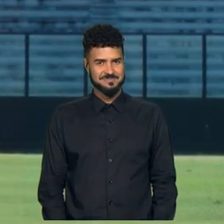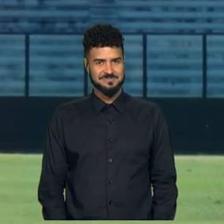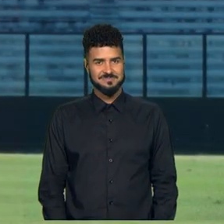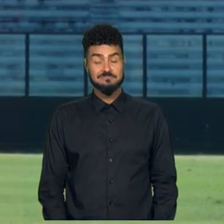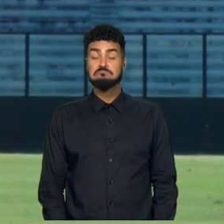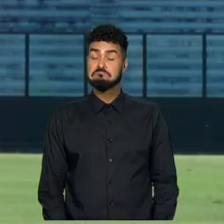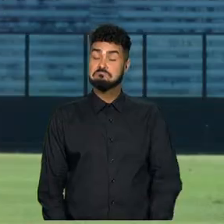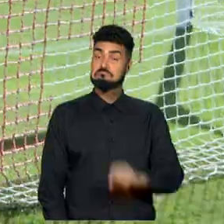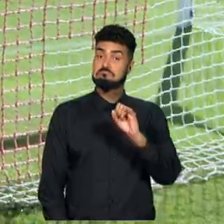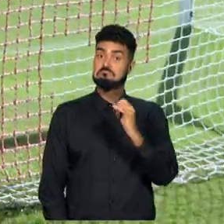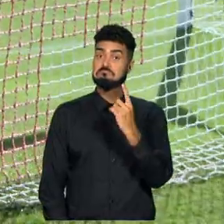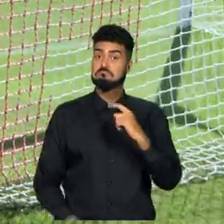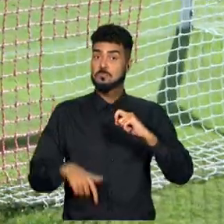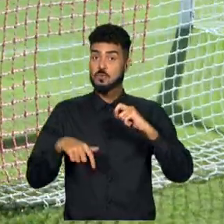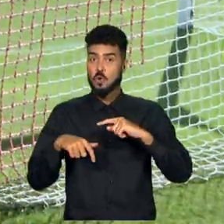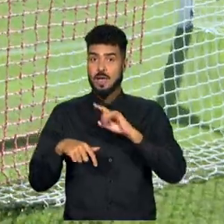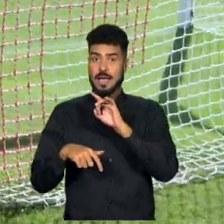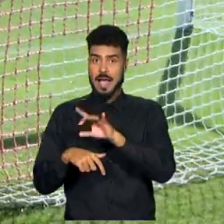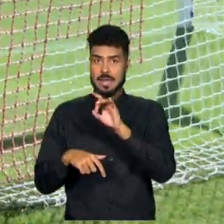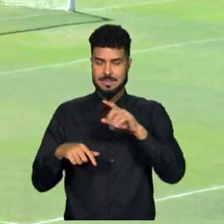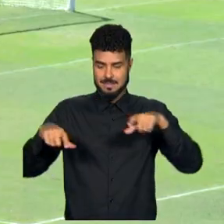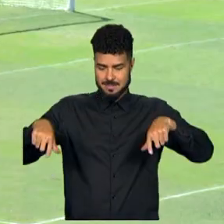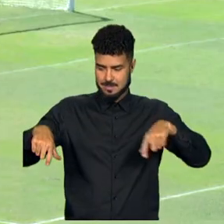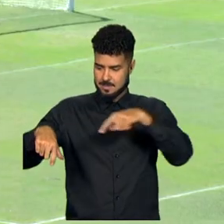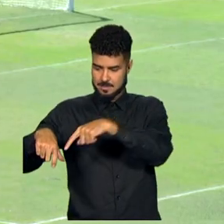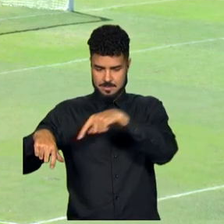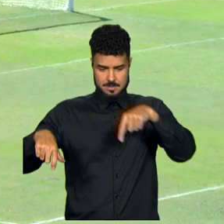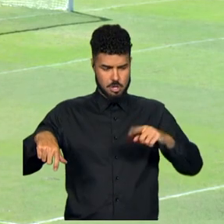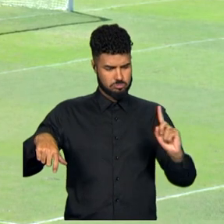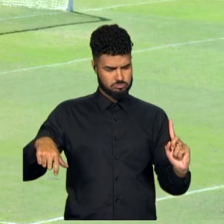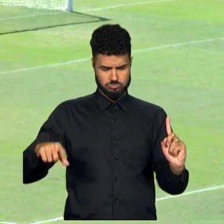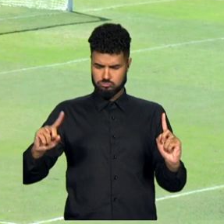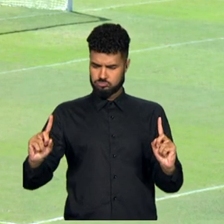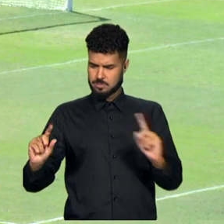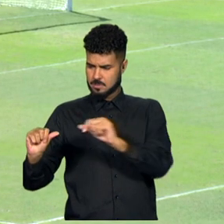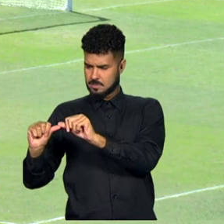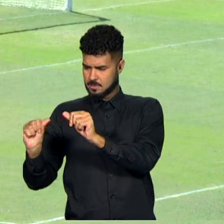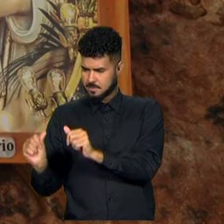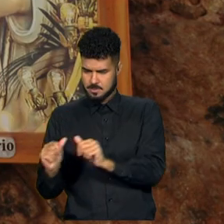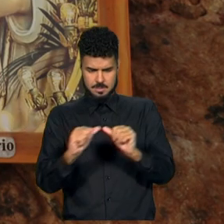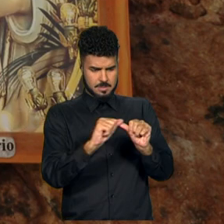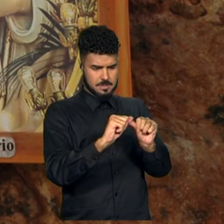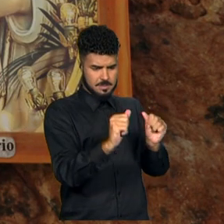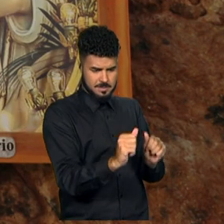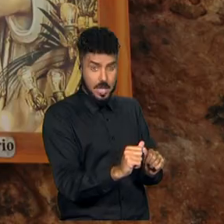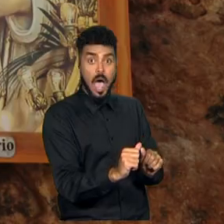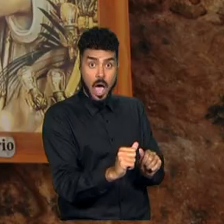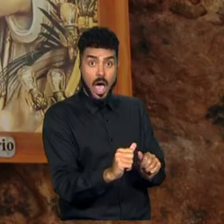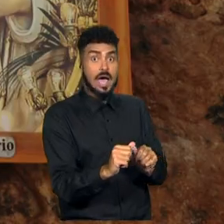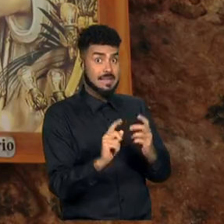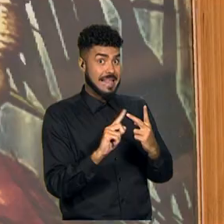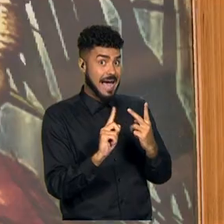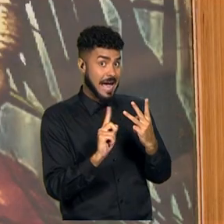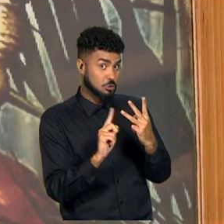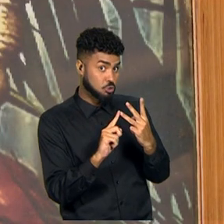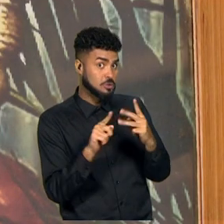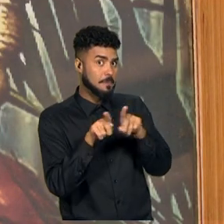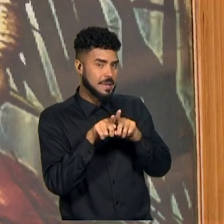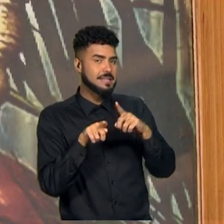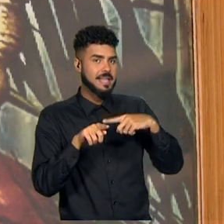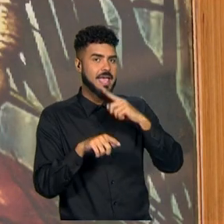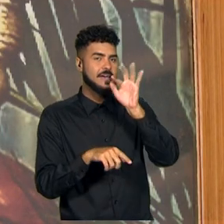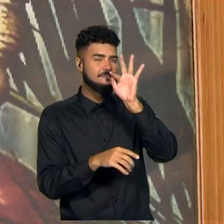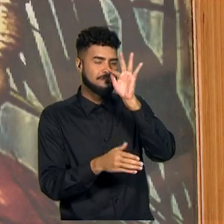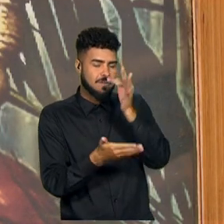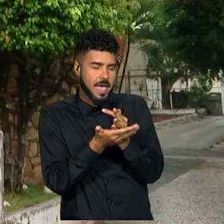Se cada gol do estádio de São Januário está protegido por seus ídolos, a fé católica, herdeira da